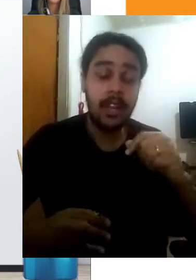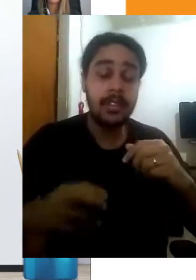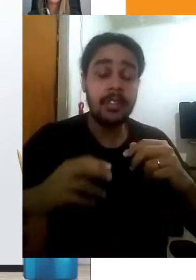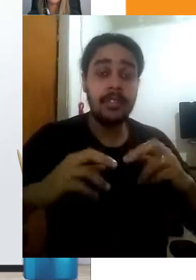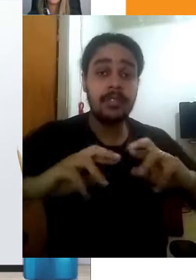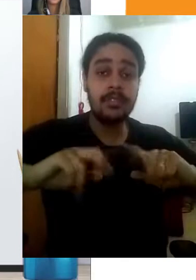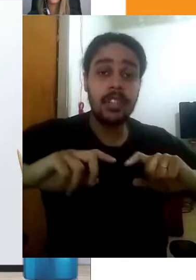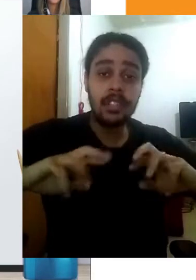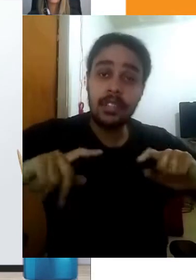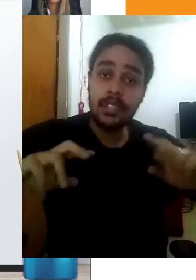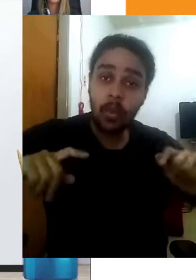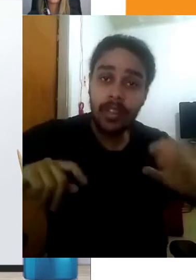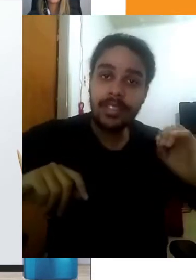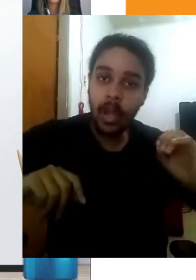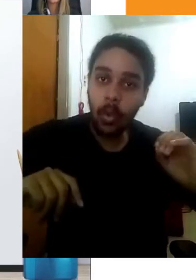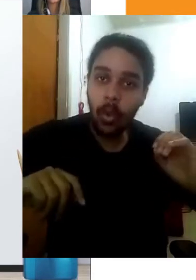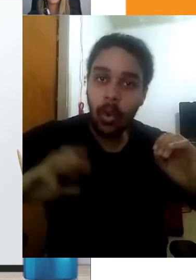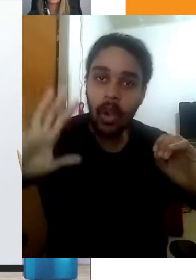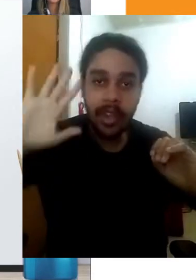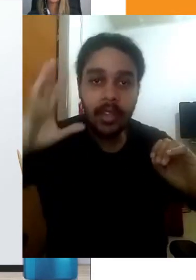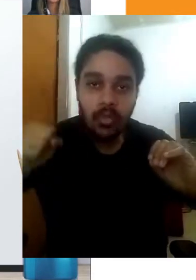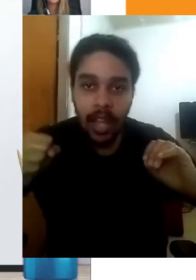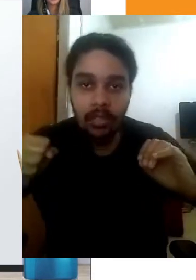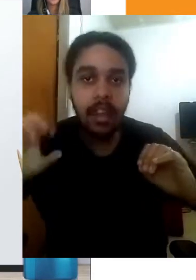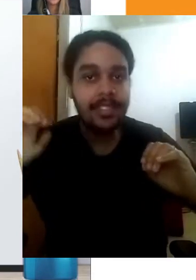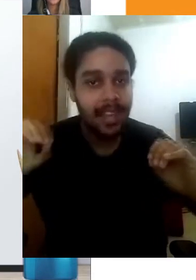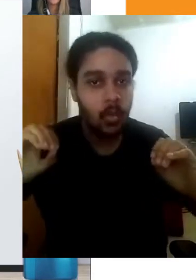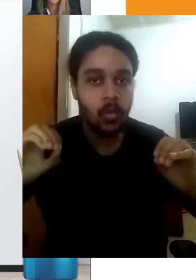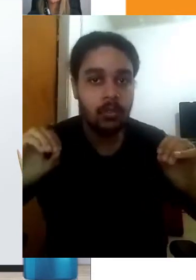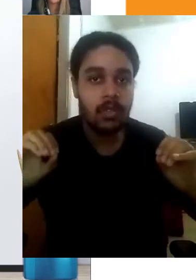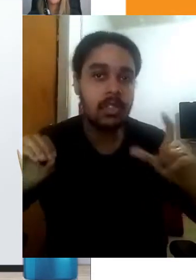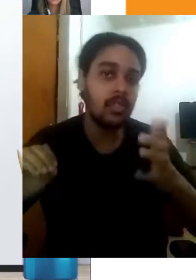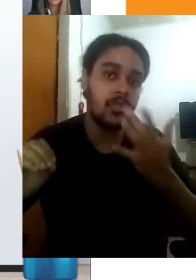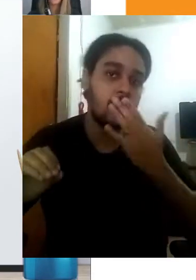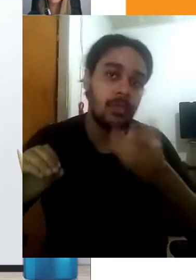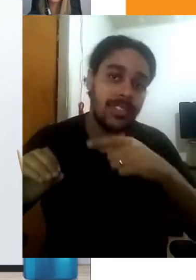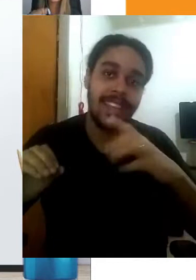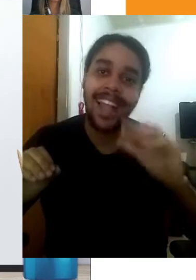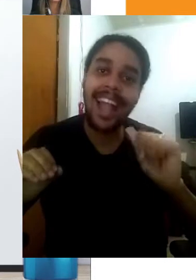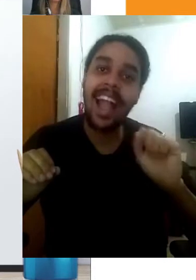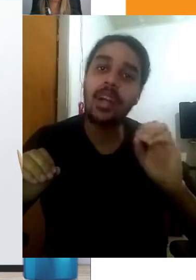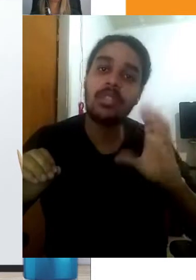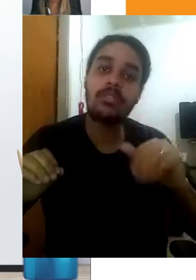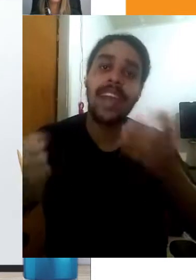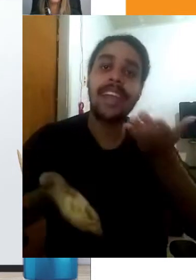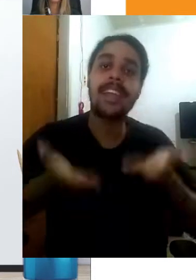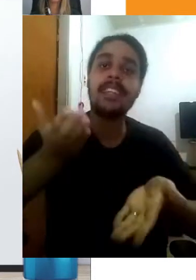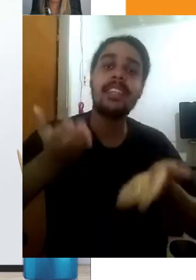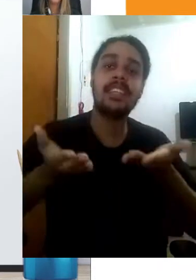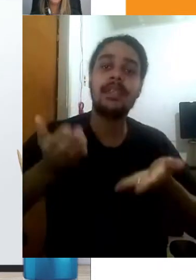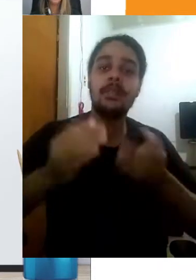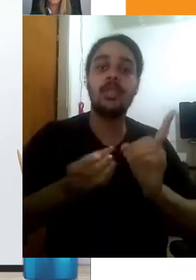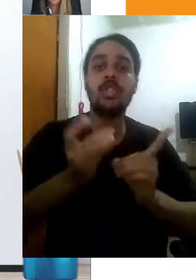a variação é zero, a força resultante será zero. Temos aqui um típico caso de